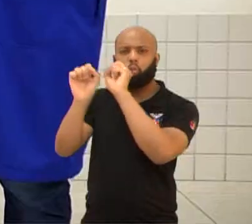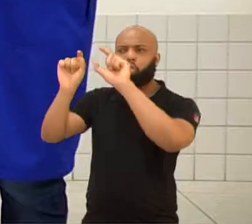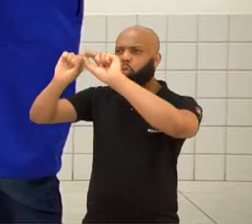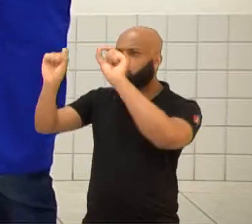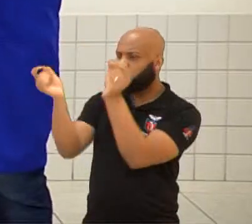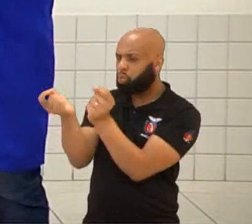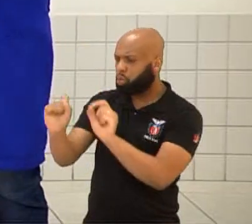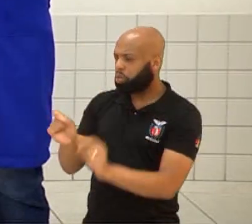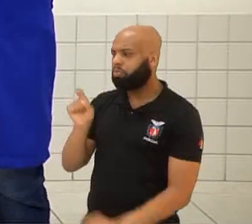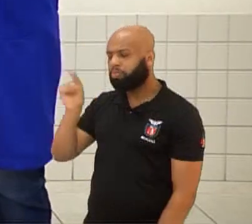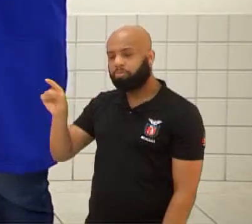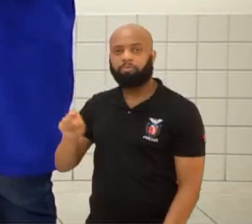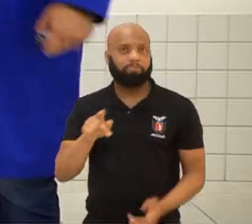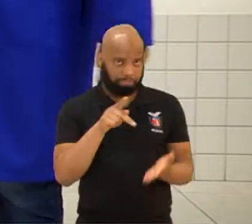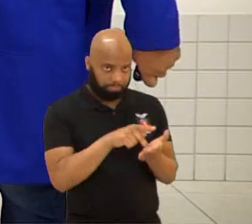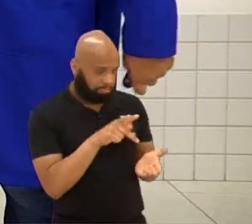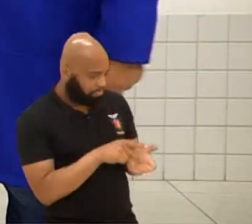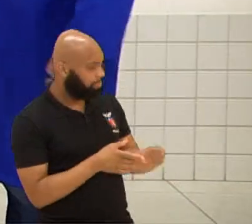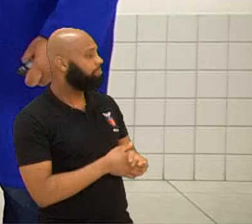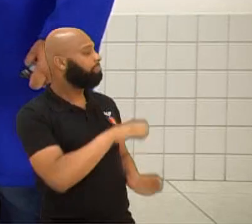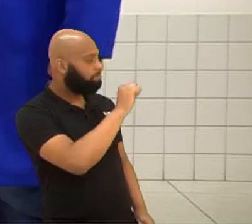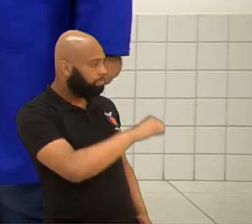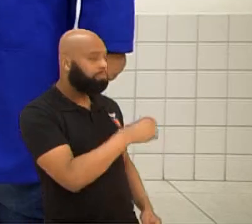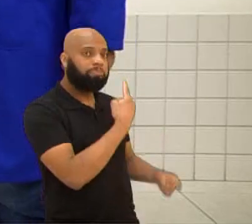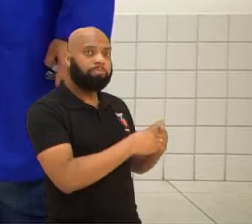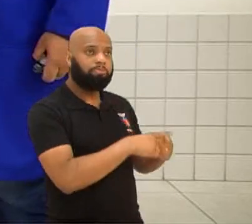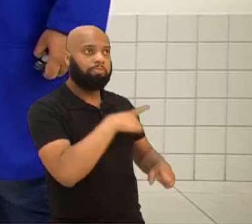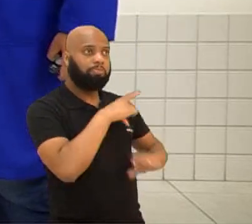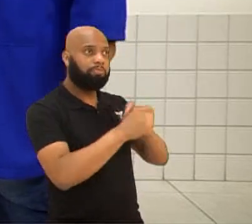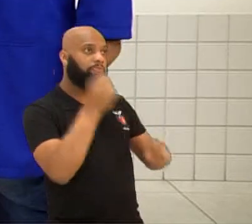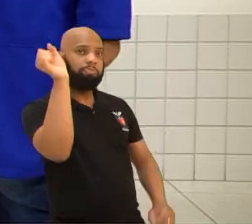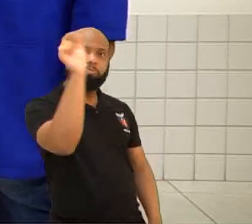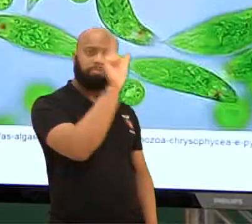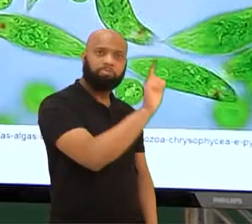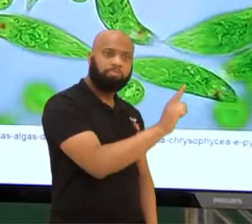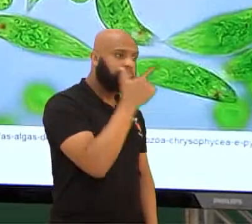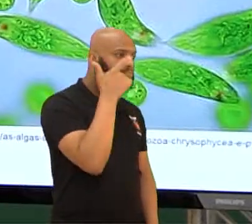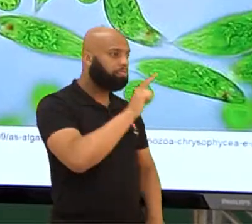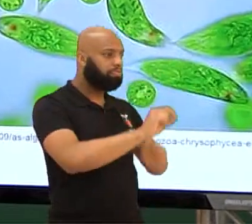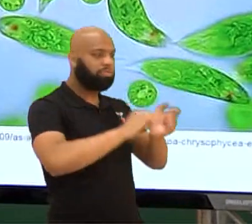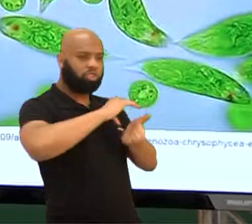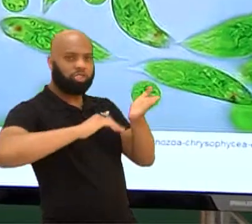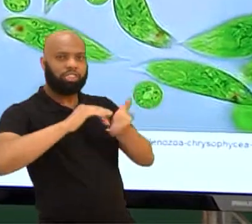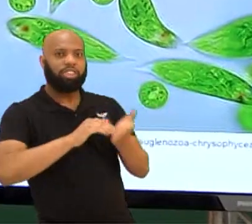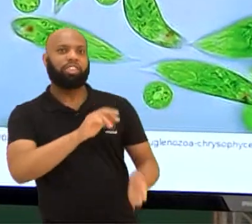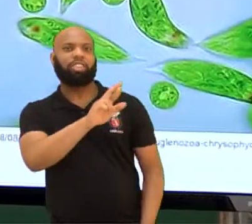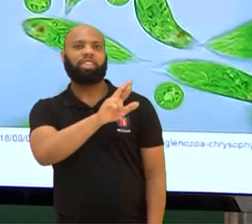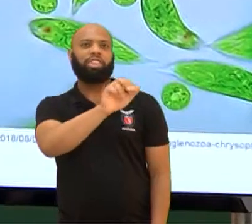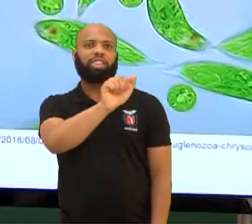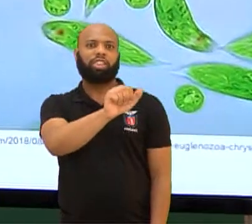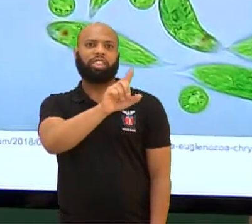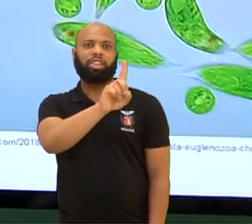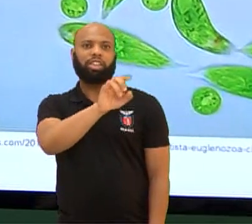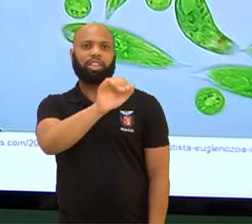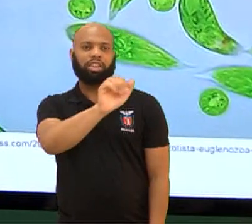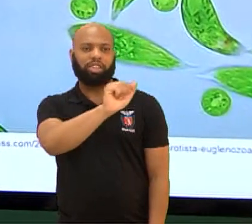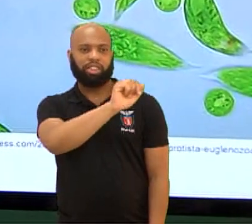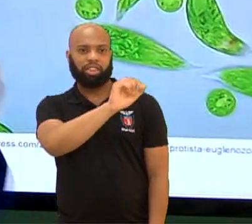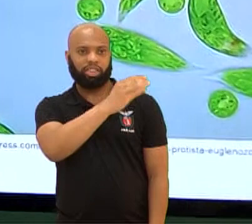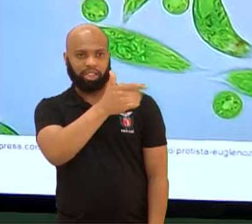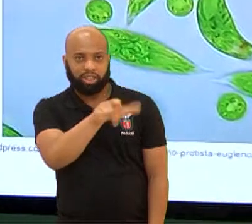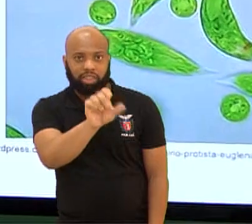né, professor? Com certeza. Então até para você ter o nível de radiação, por exemplo, do Sol, você consegue se livrar um pouco dela, se você vai para um sistema que tem um pouco de